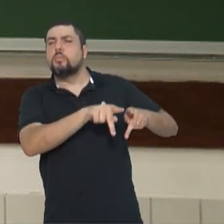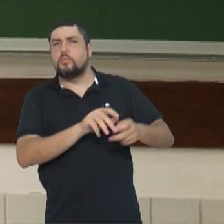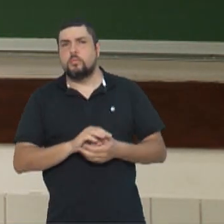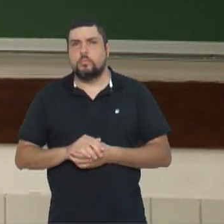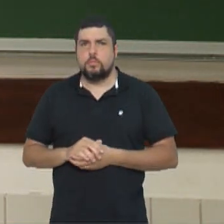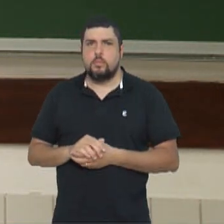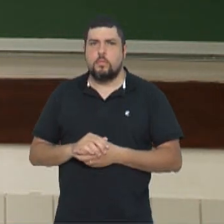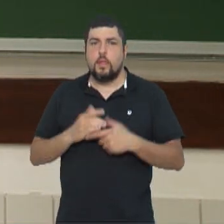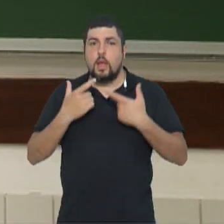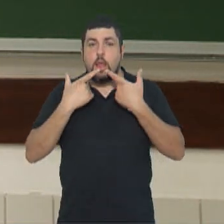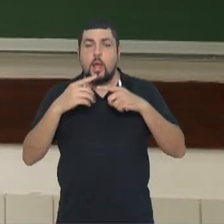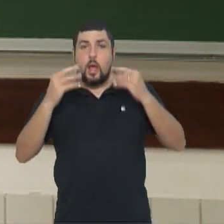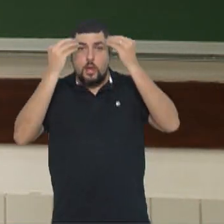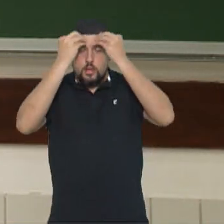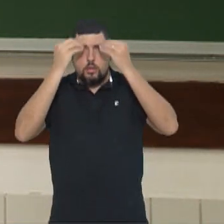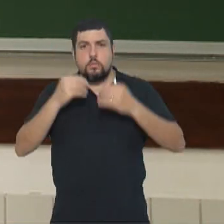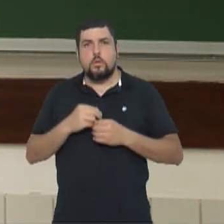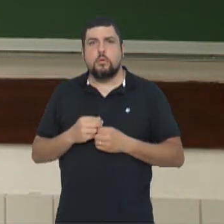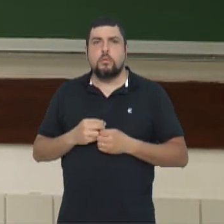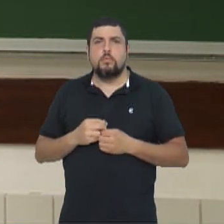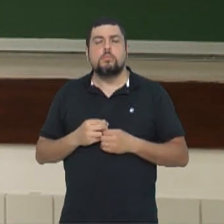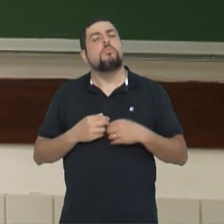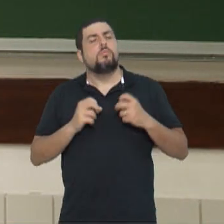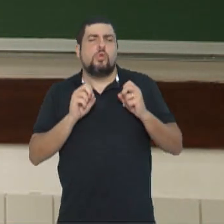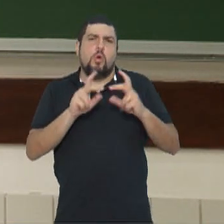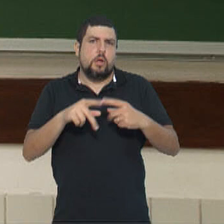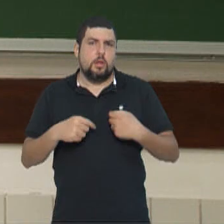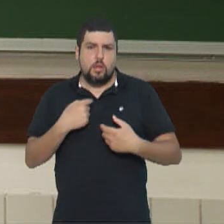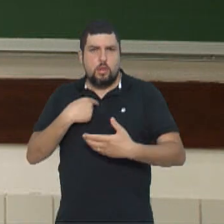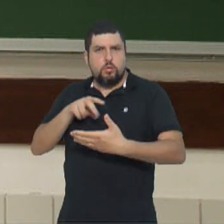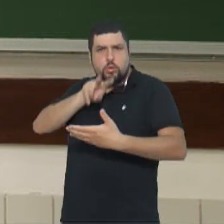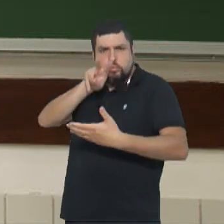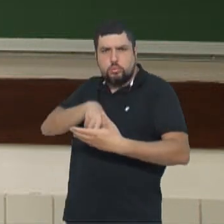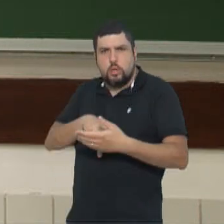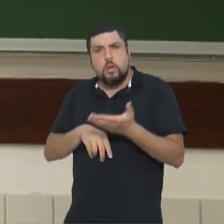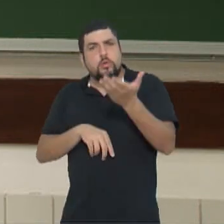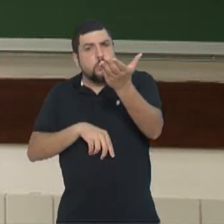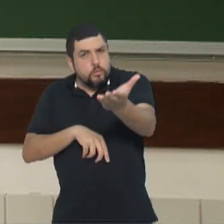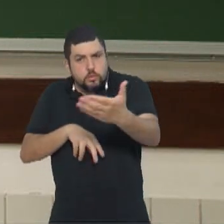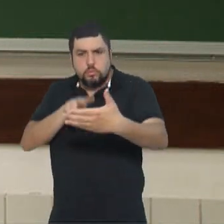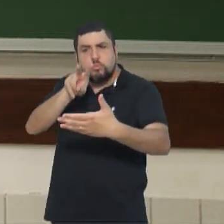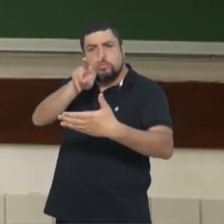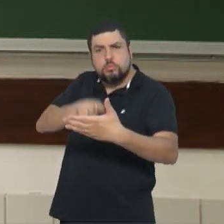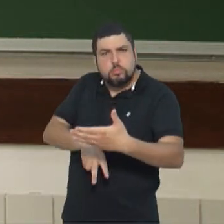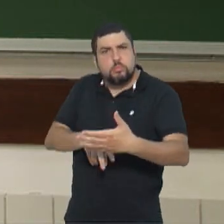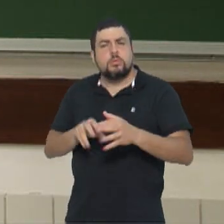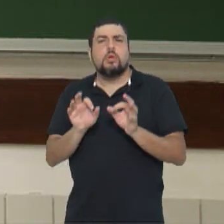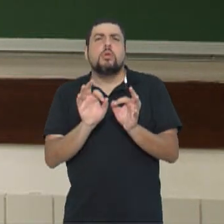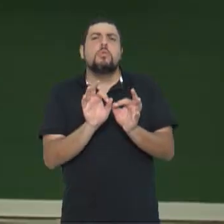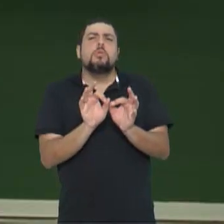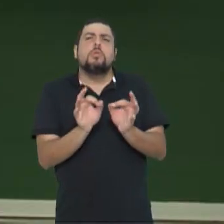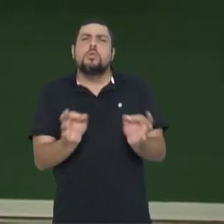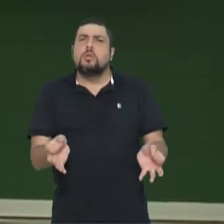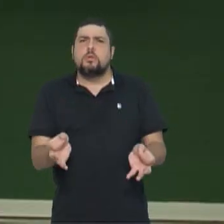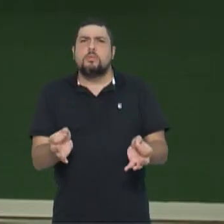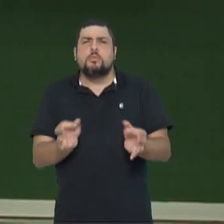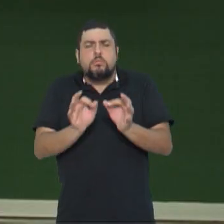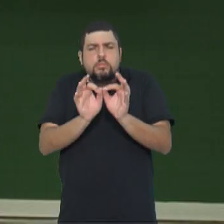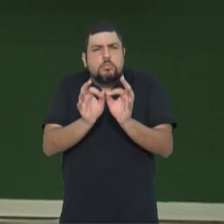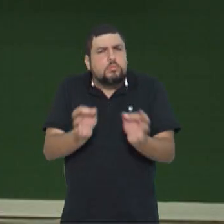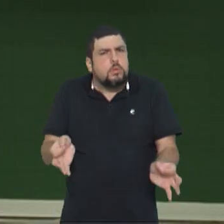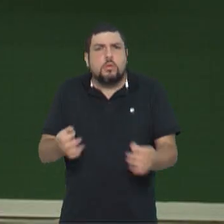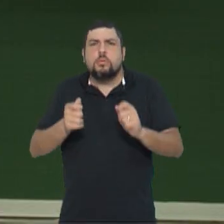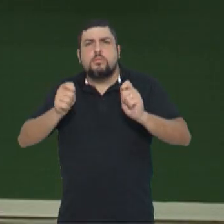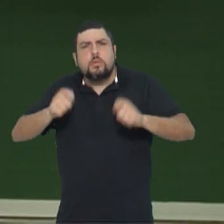eu e você lemos, nós não tivemos dificuldade para entender, né? Eu acho que você também não. Então, nesse sentido, uma linguagem simples e didática, uma